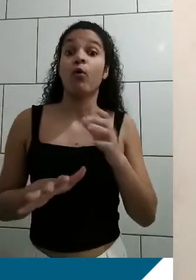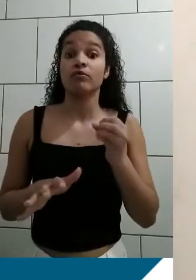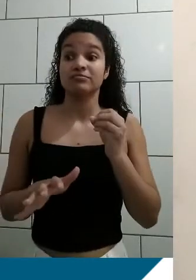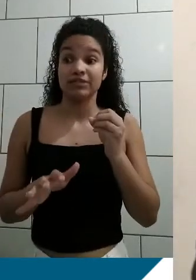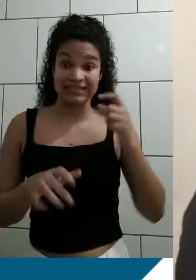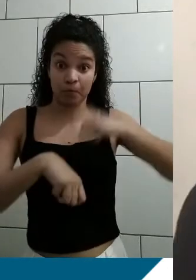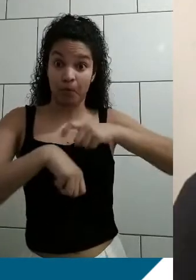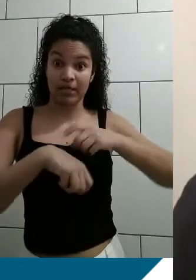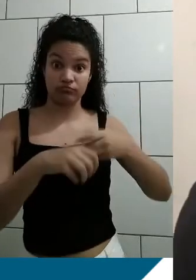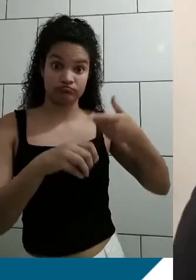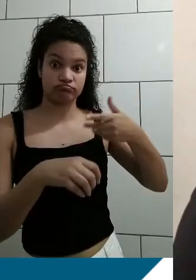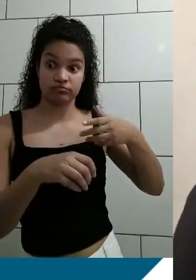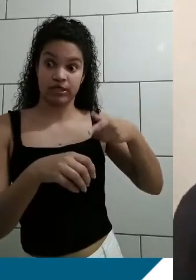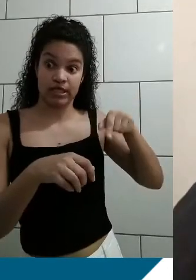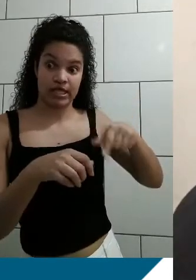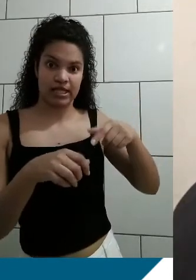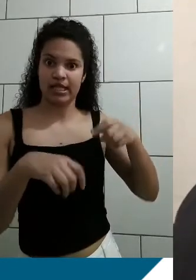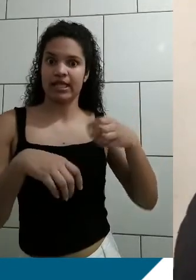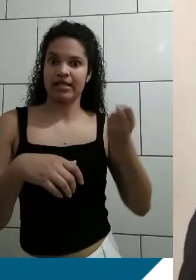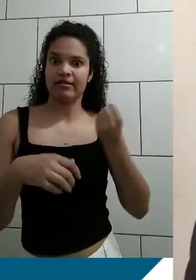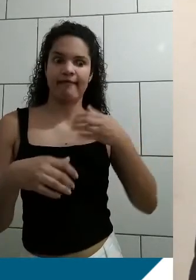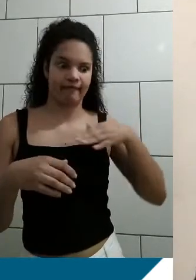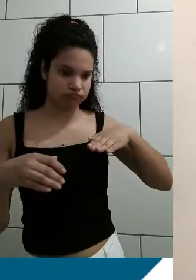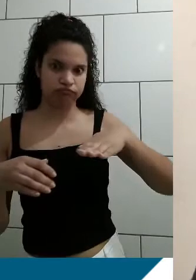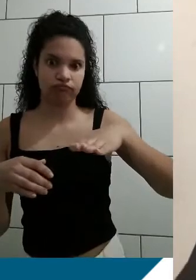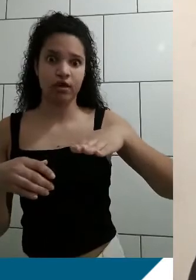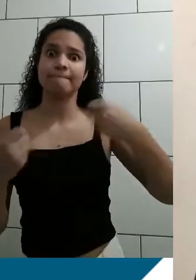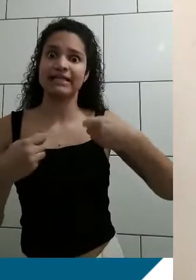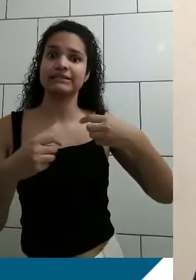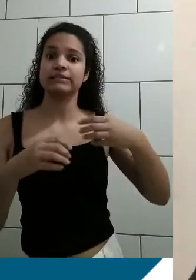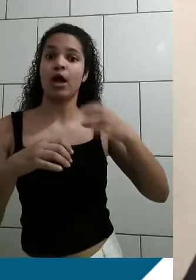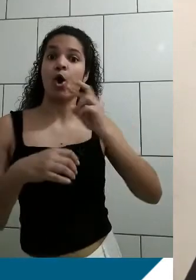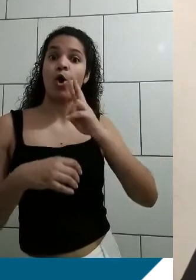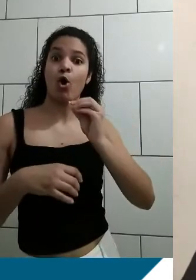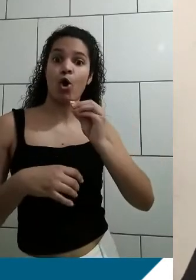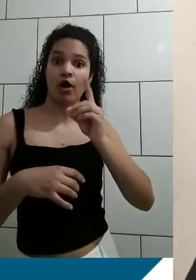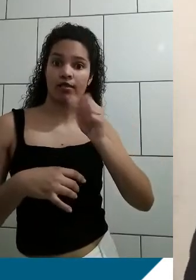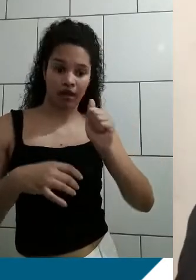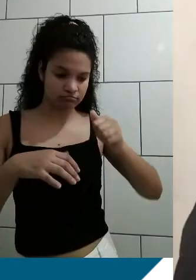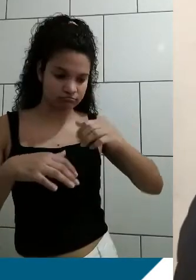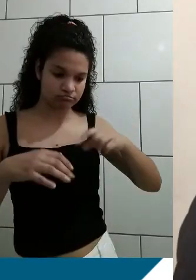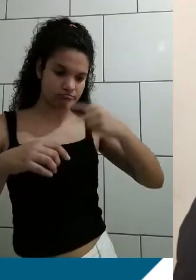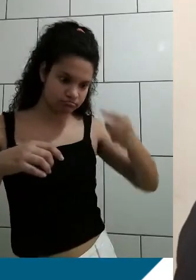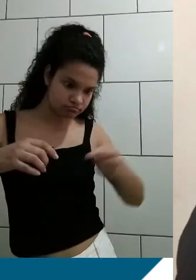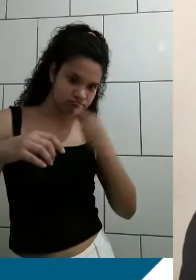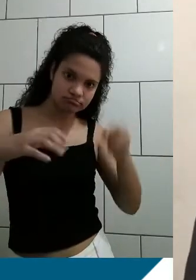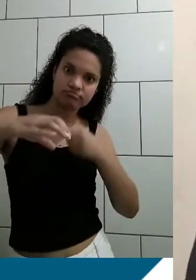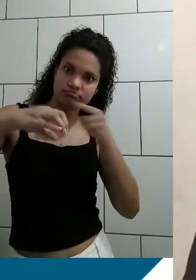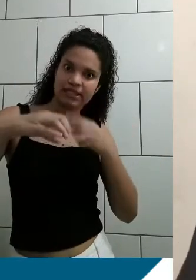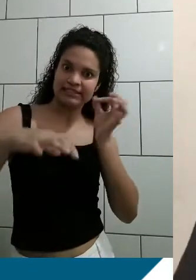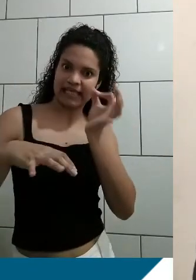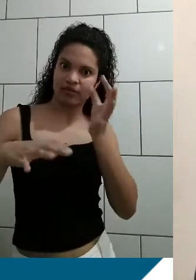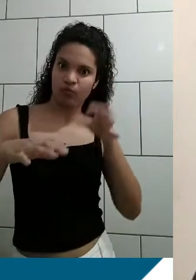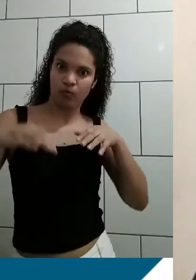o carro andar. De onde é que vem essa energia? A energia ela vem lá dos combustíveis, através das ligações químicas, que num